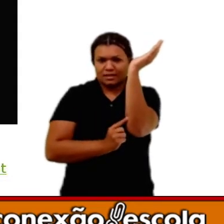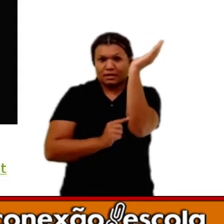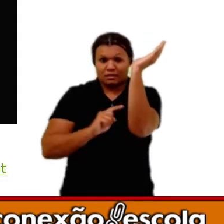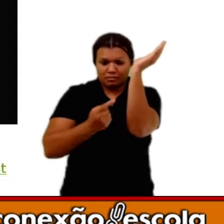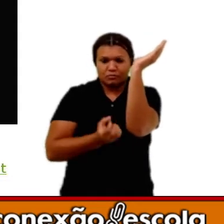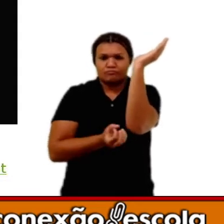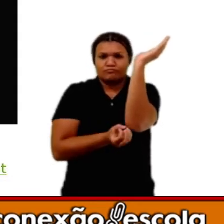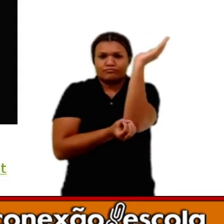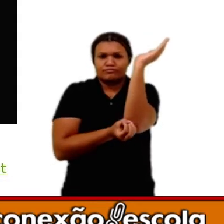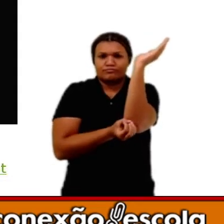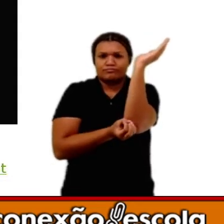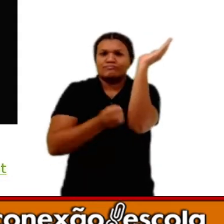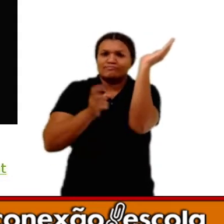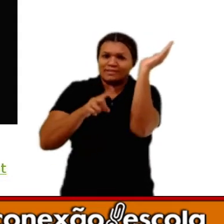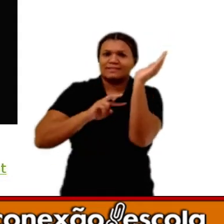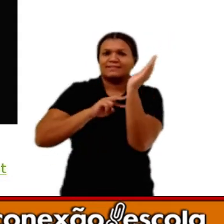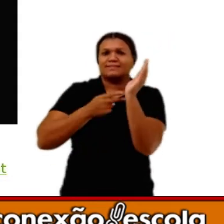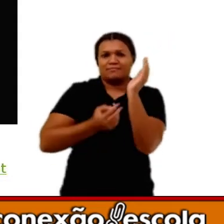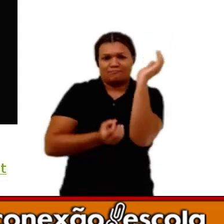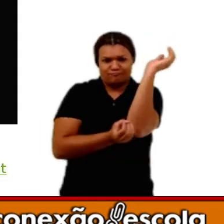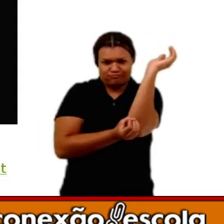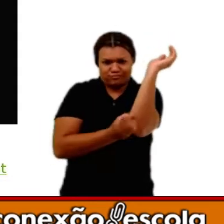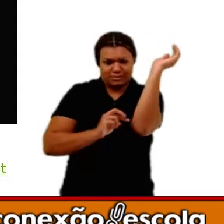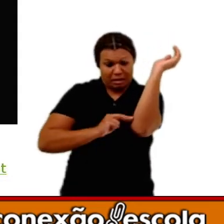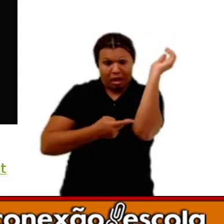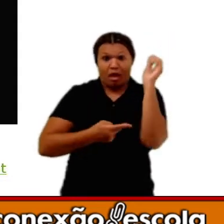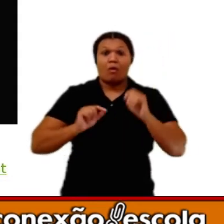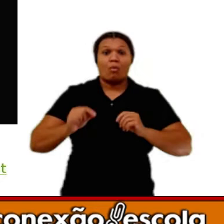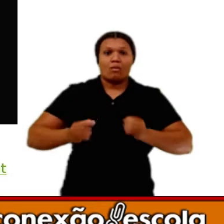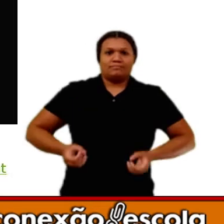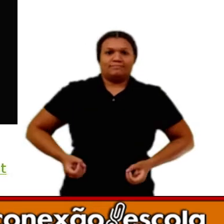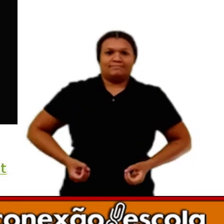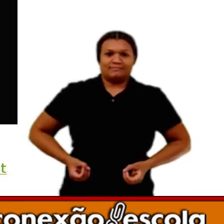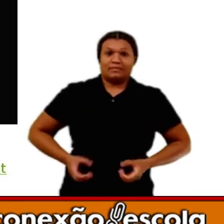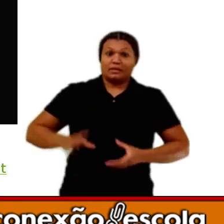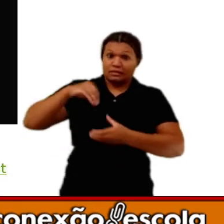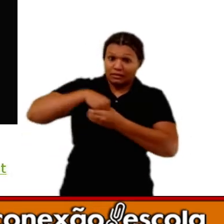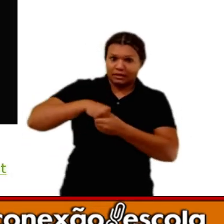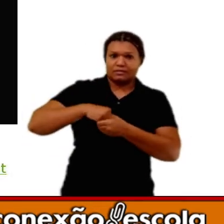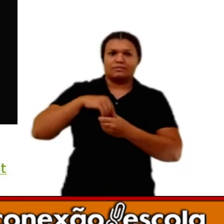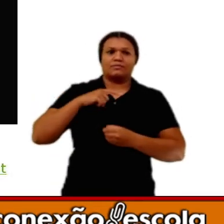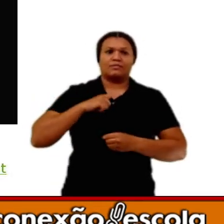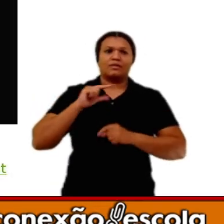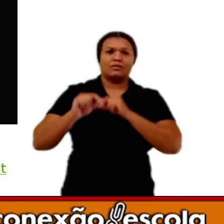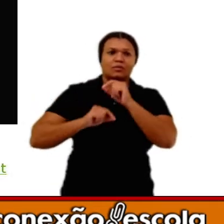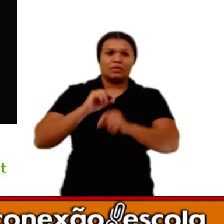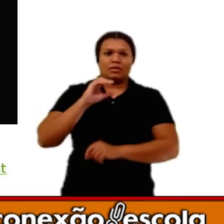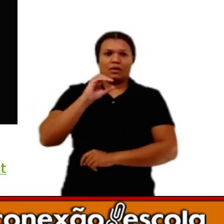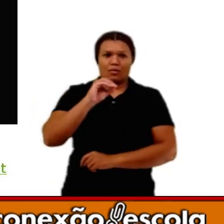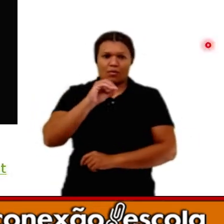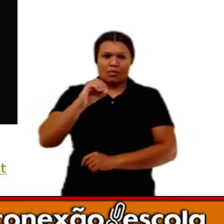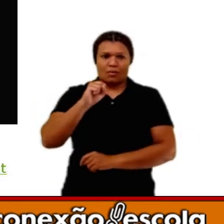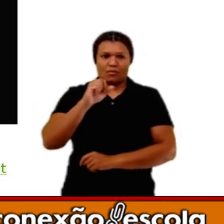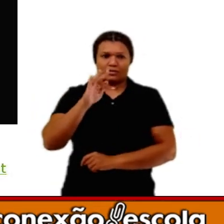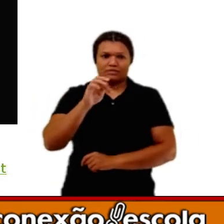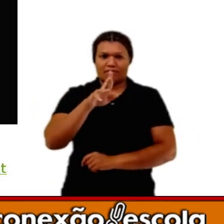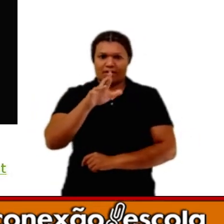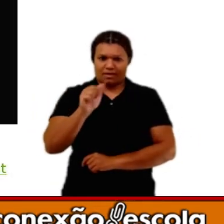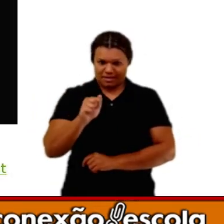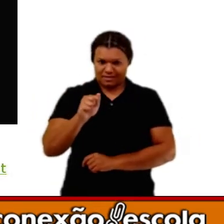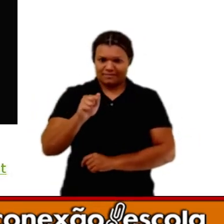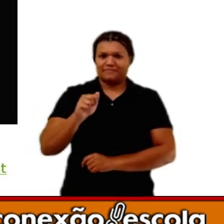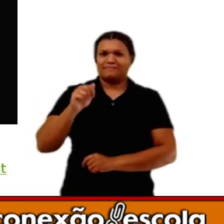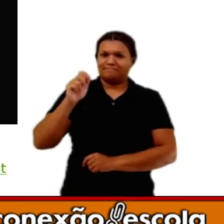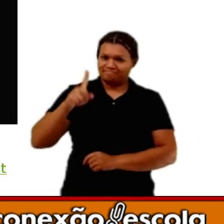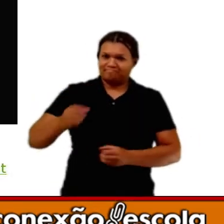pelo ovário. E lá dentro do ovário existem as zoosferas, que são os gametas dessas